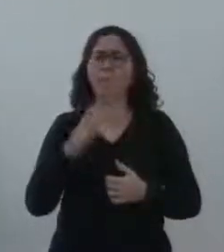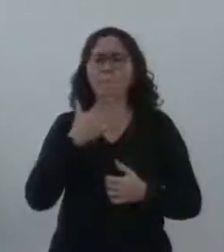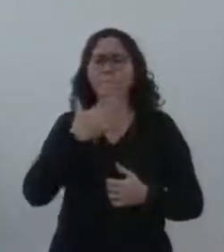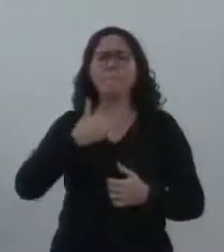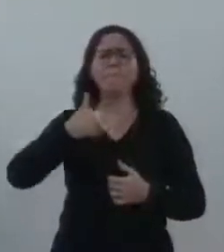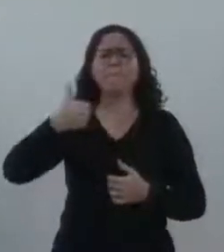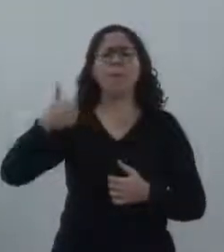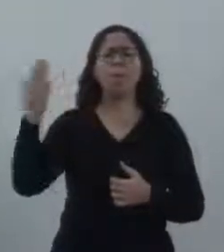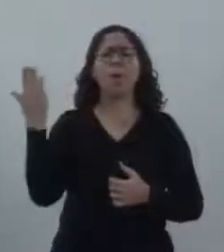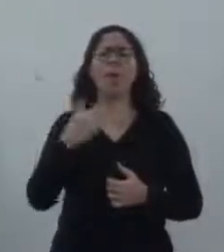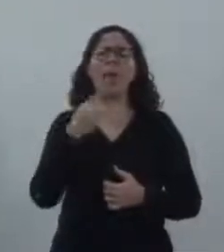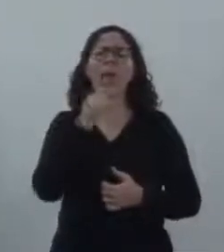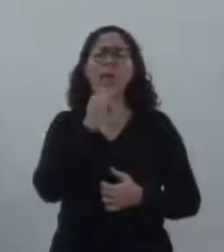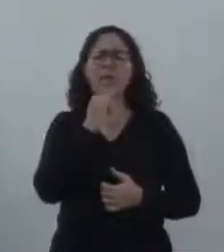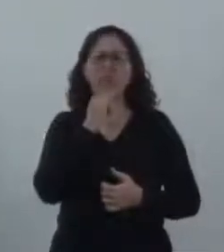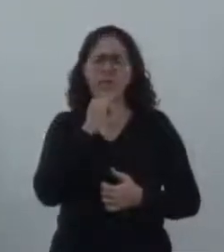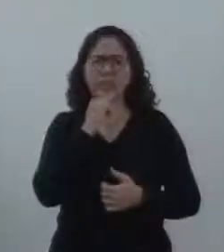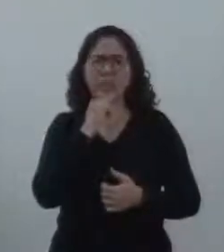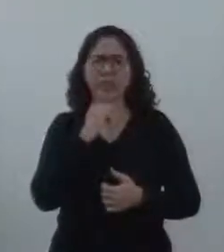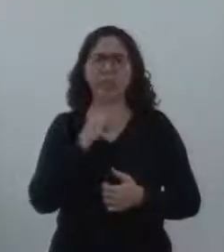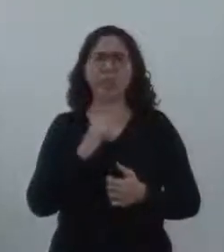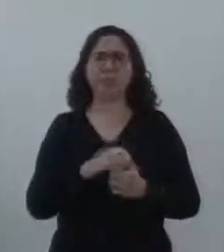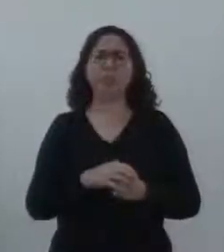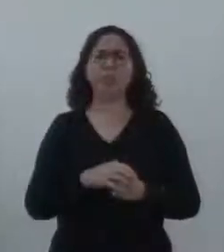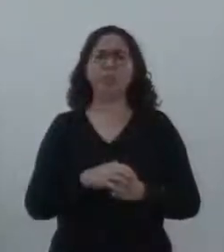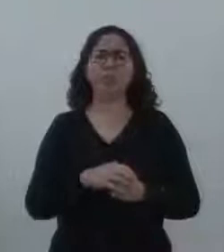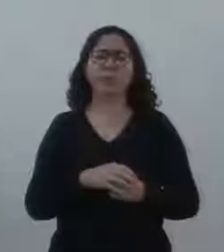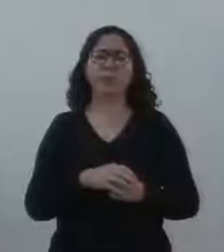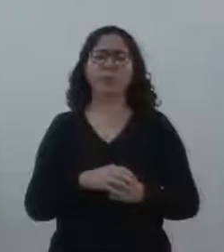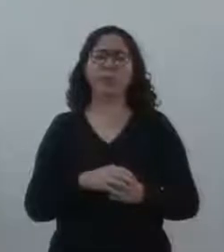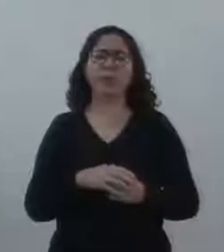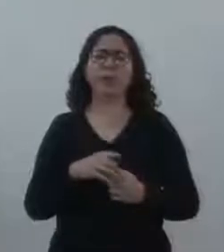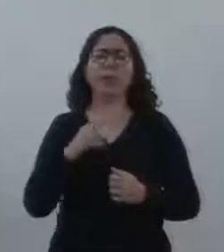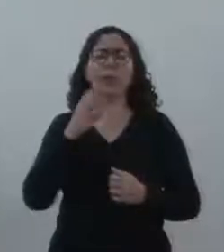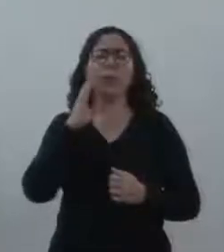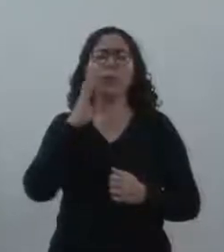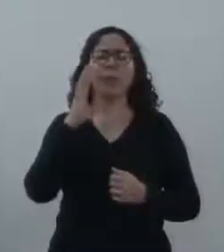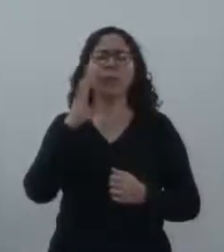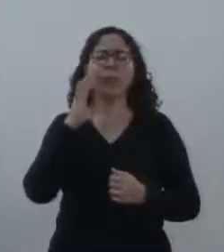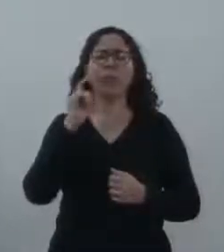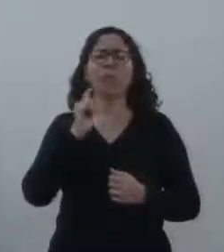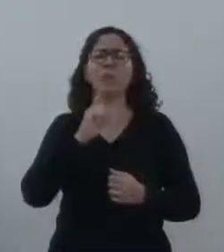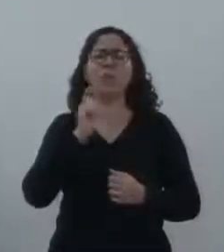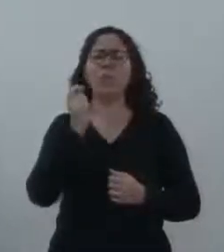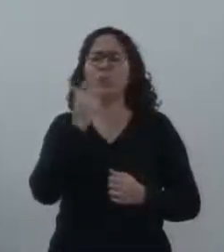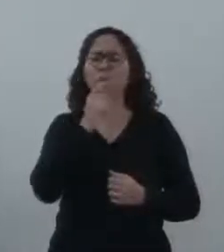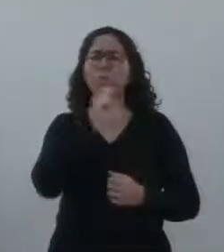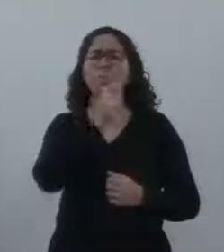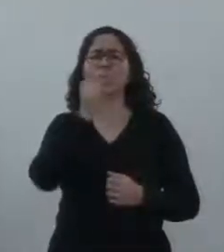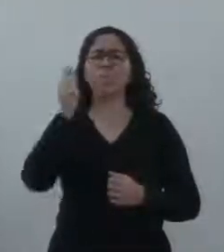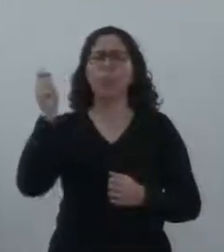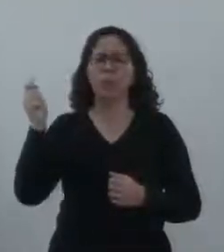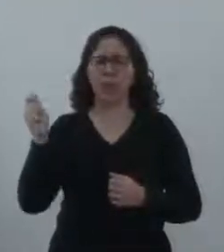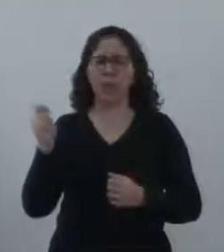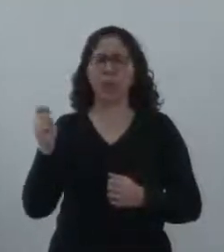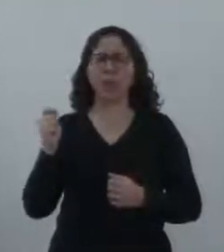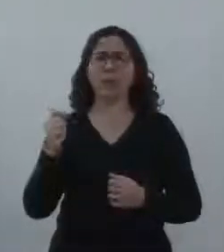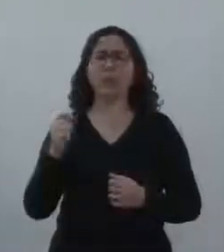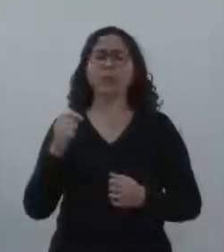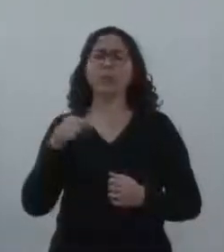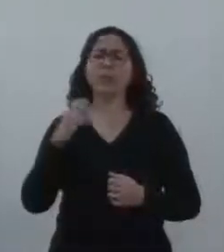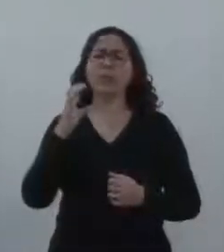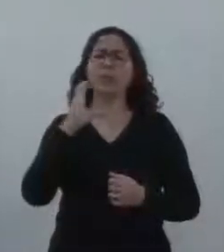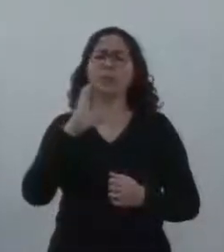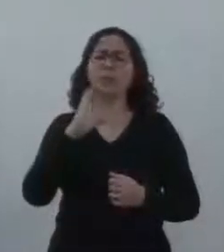melhor. Eu vou dar um exemplo aqui, vou mudar de tela aqui. Então, quando a gente pensa na capacidade de pagamento, o mais preocupante dessa nota